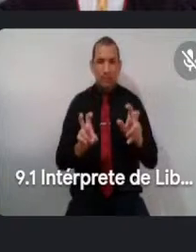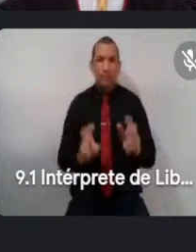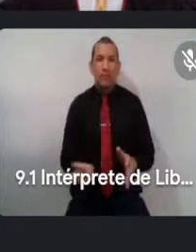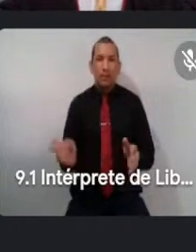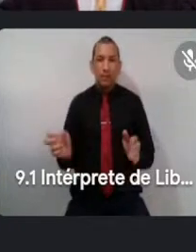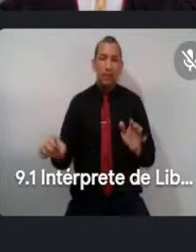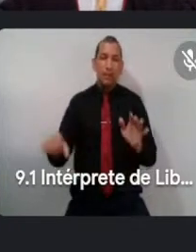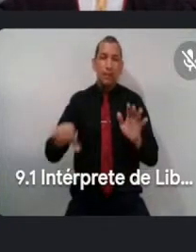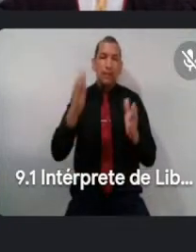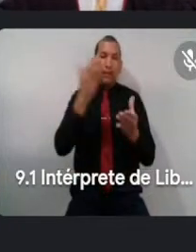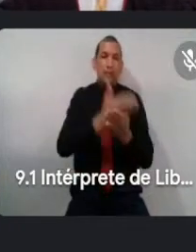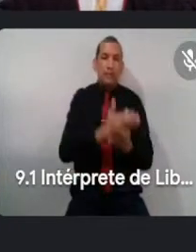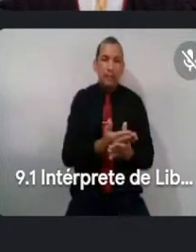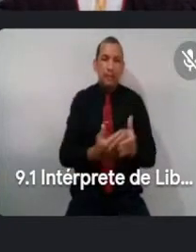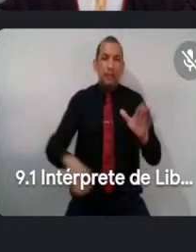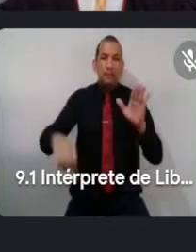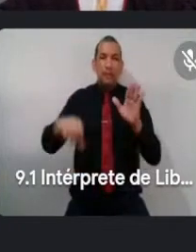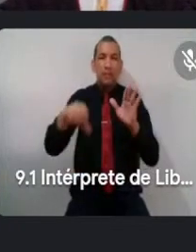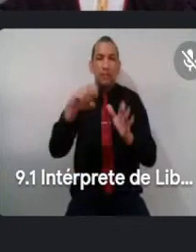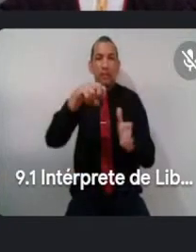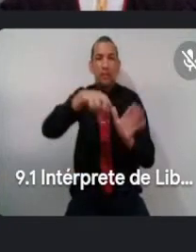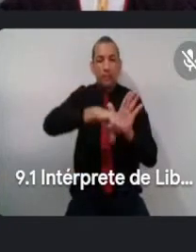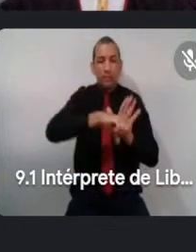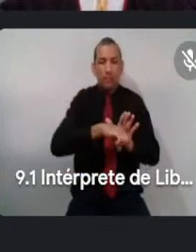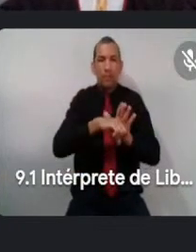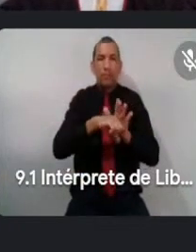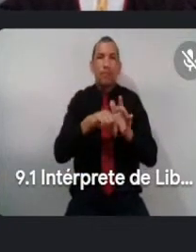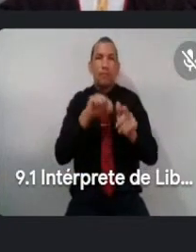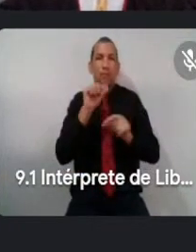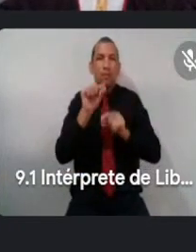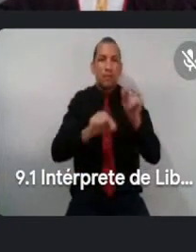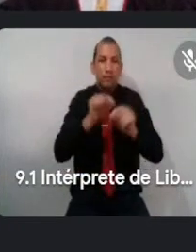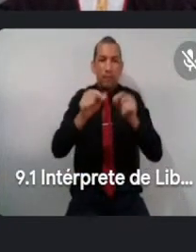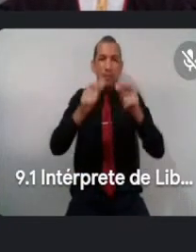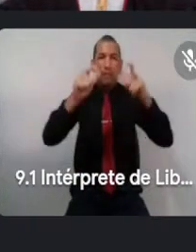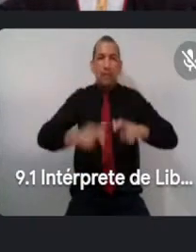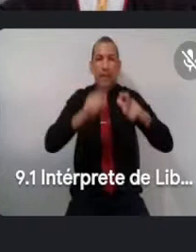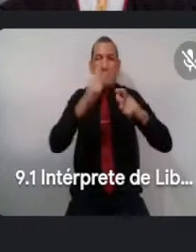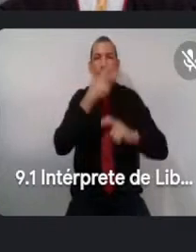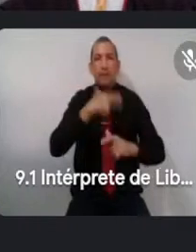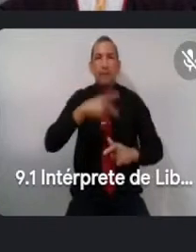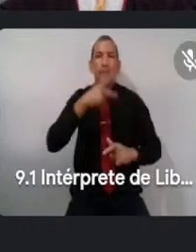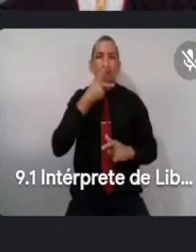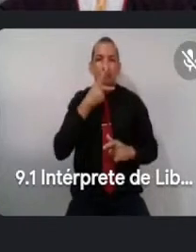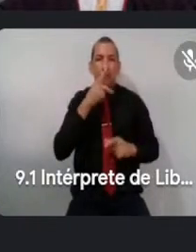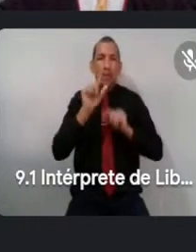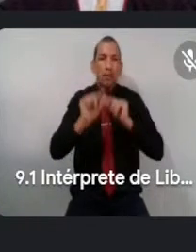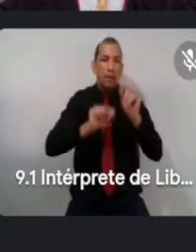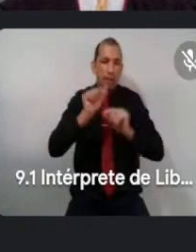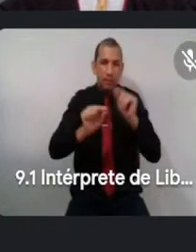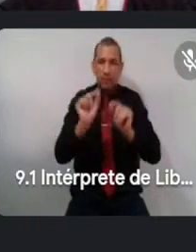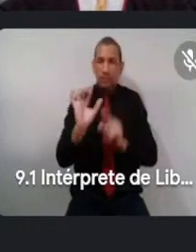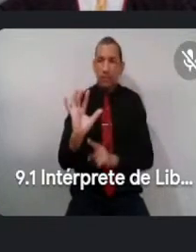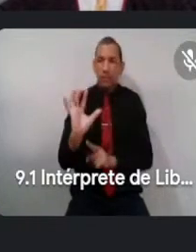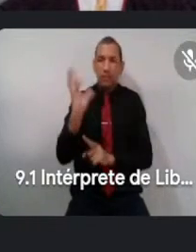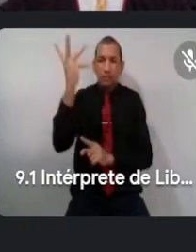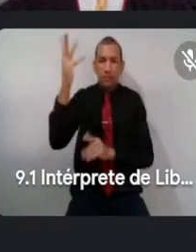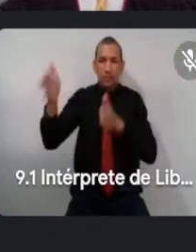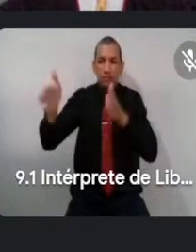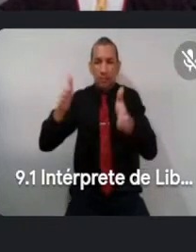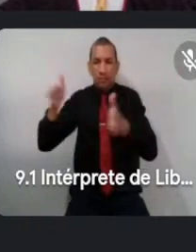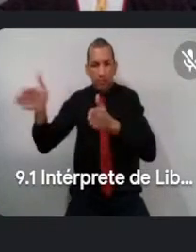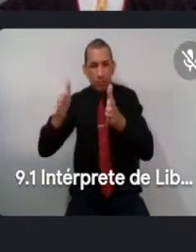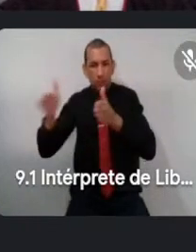penal eleitoral é oriundo da zona eleitoral as Paraíso que apura fatos ocorridos